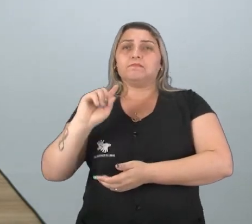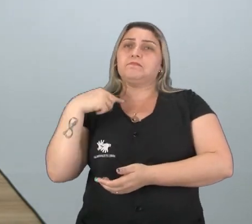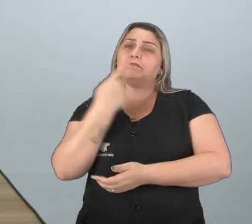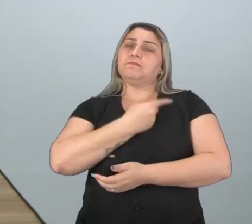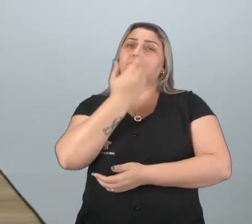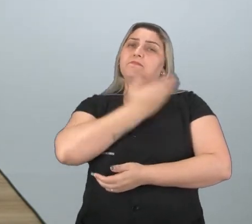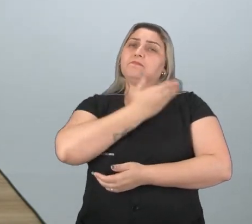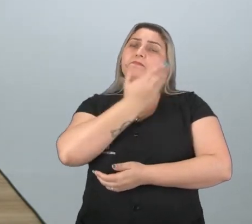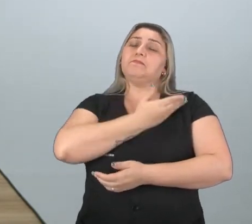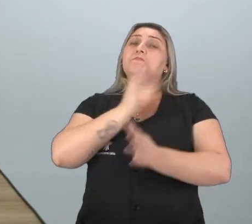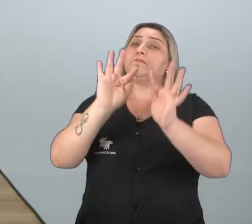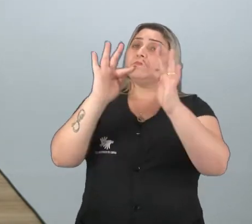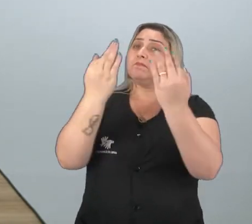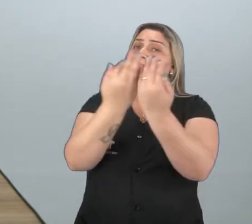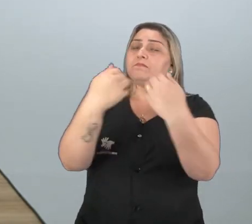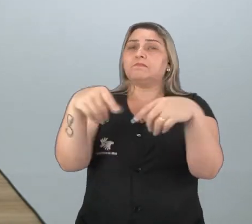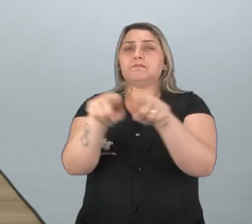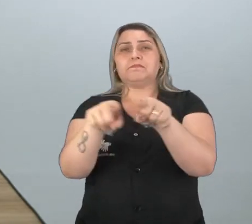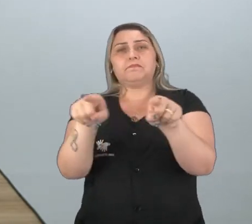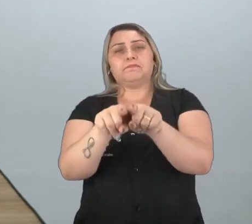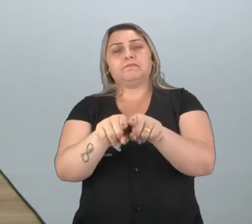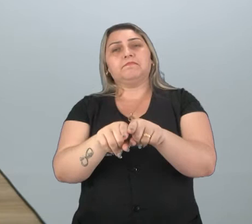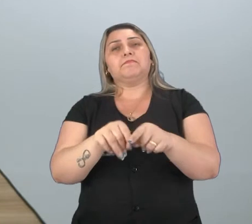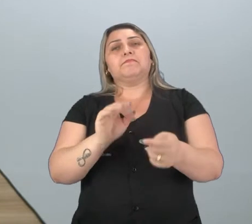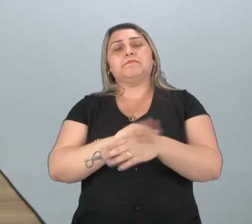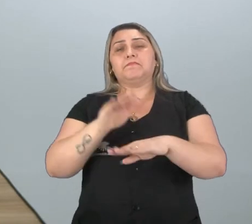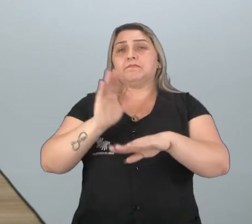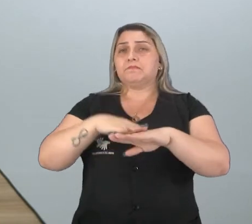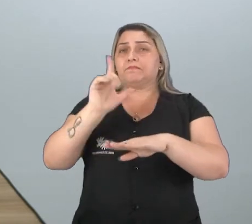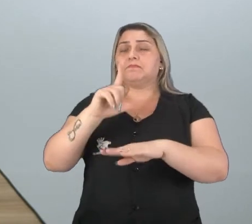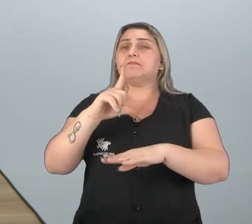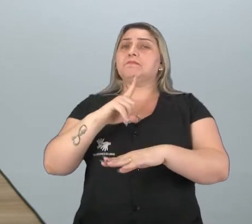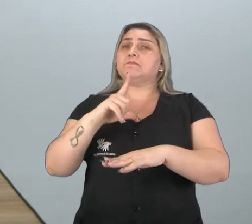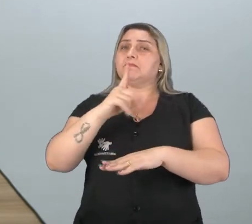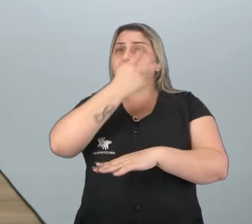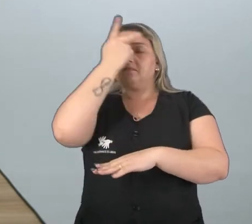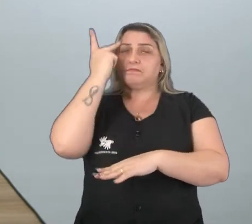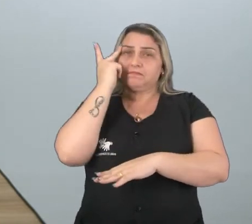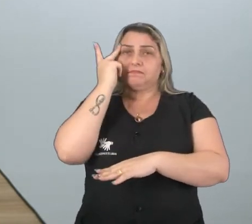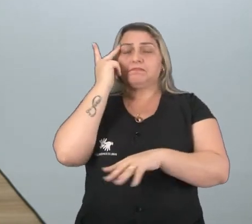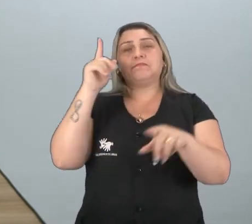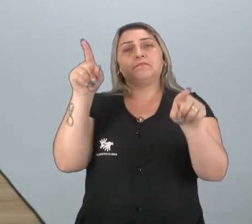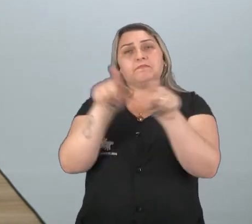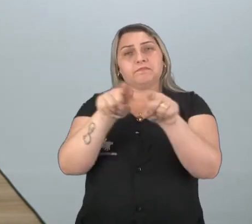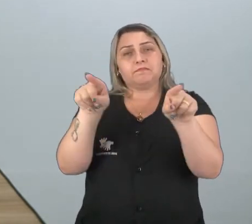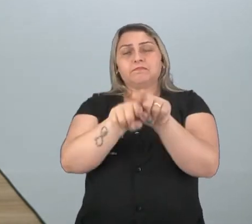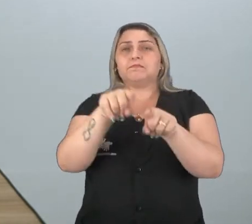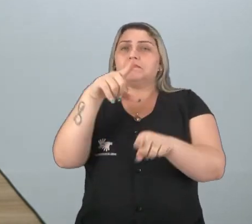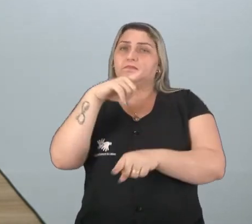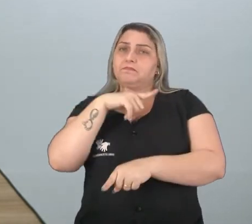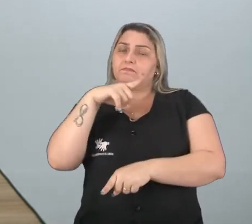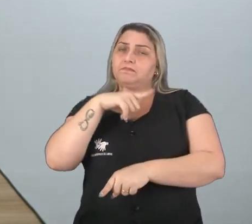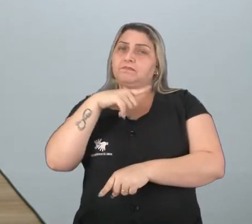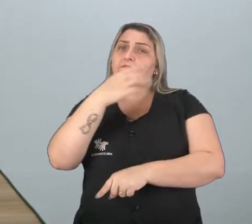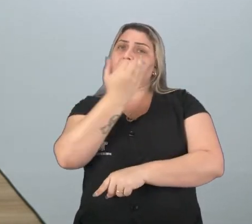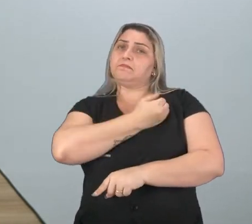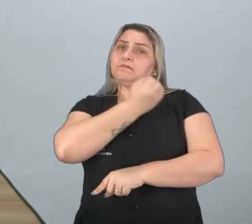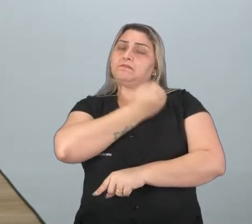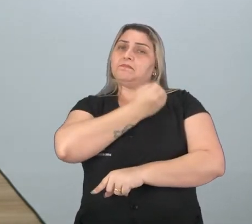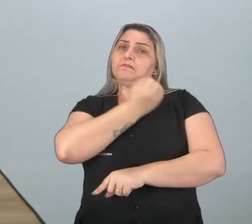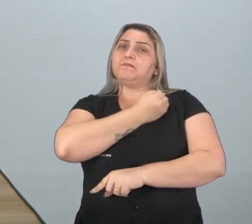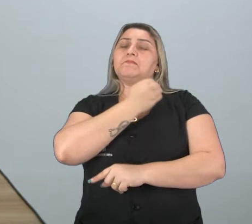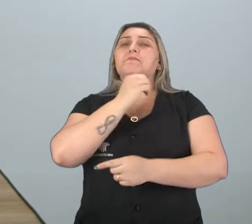amigos, dos nossos parentes, e por mais que tantas pessoas também tenham o seu número no